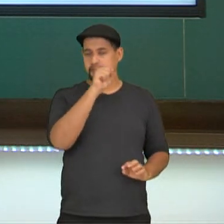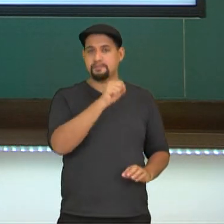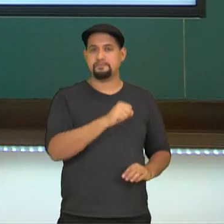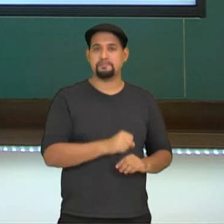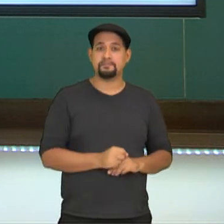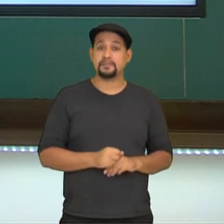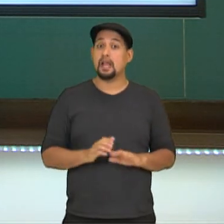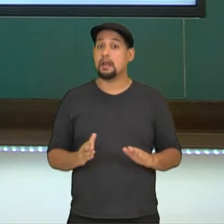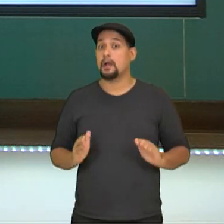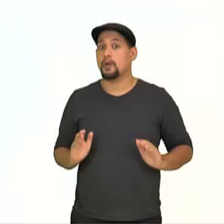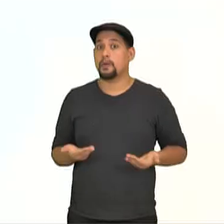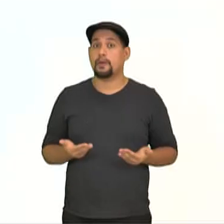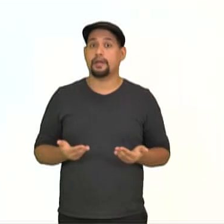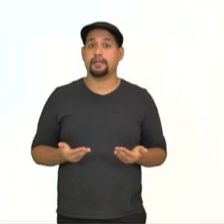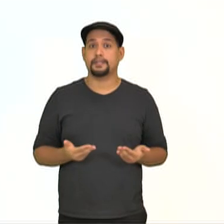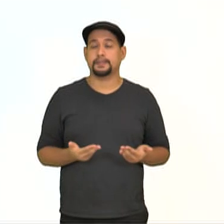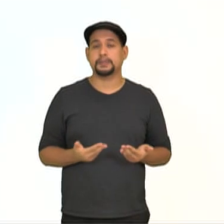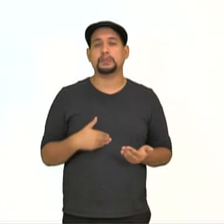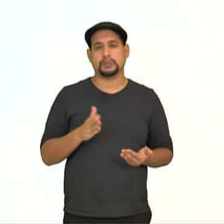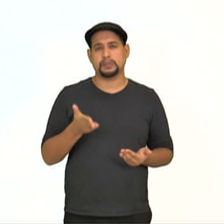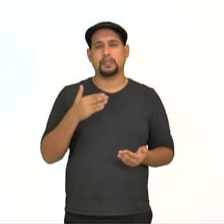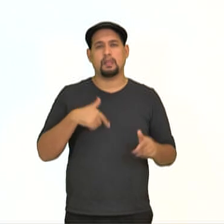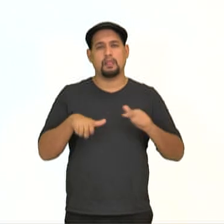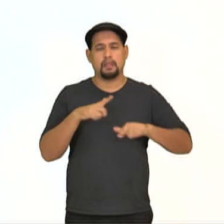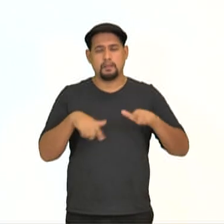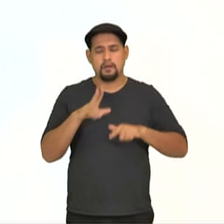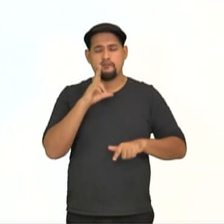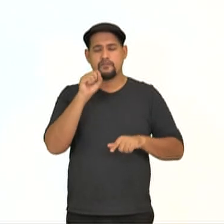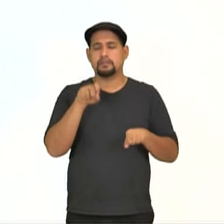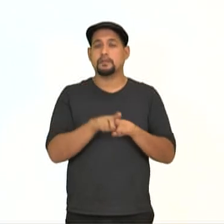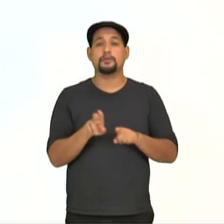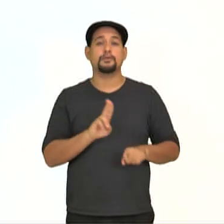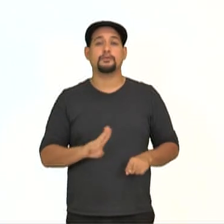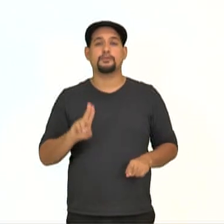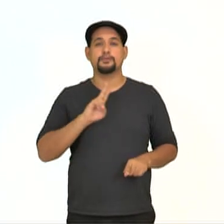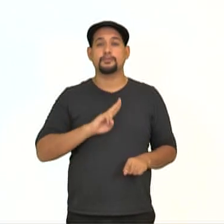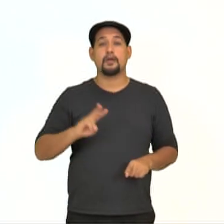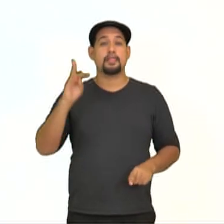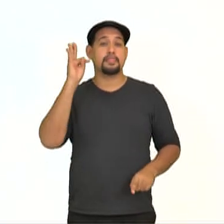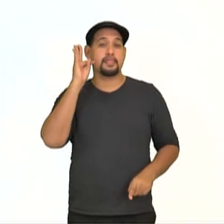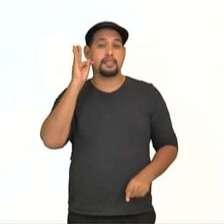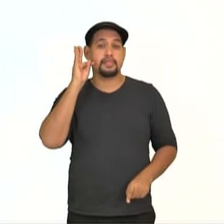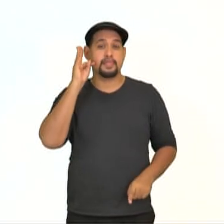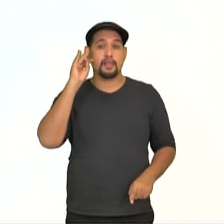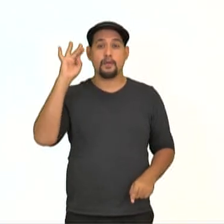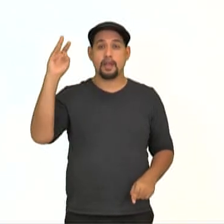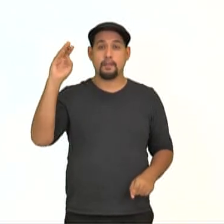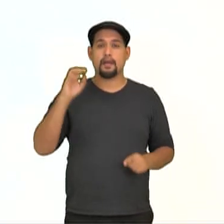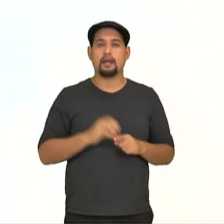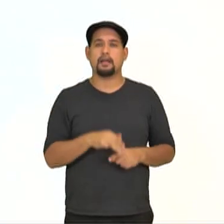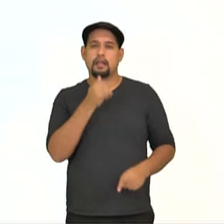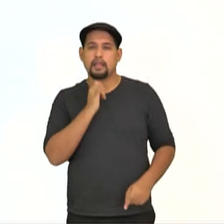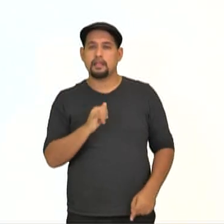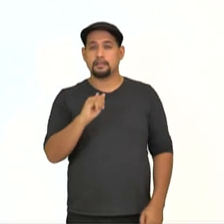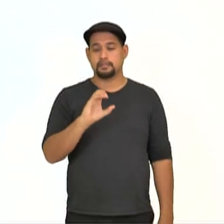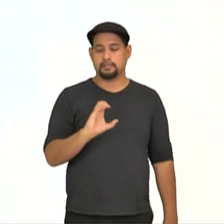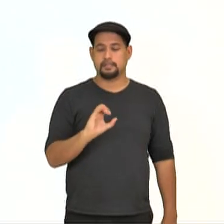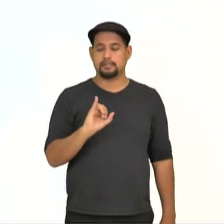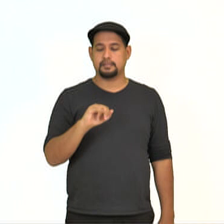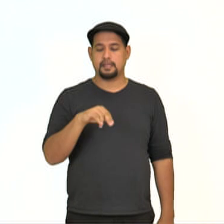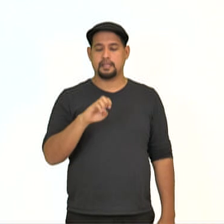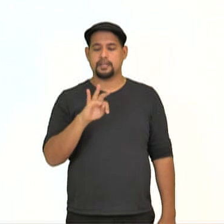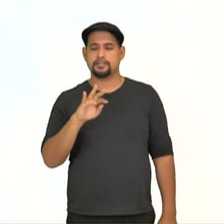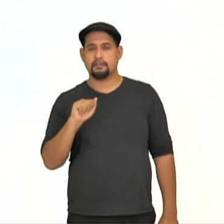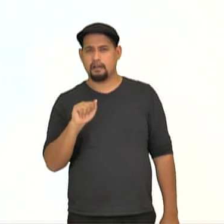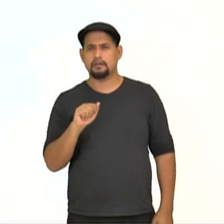Agora que eu sei que o trabalho é força vezes deslocamento, eu uso o teorema da energia cinética, né? O